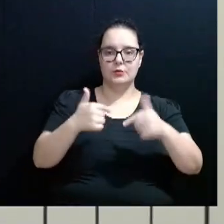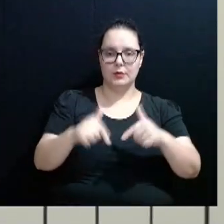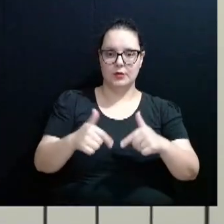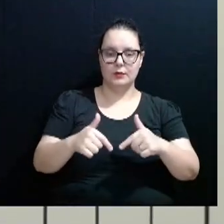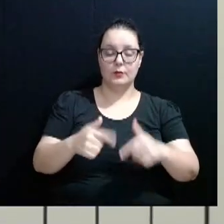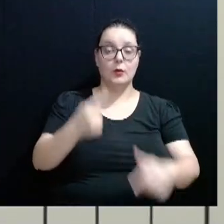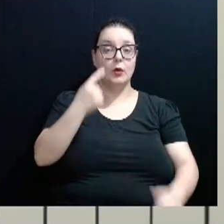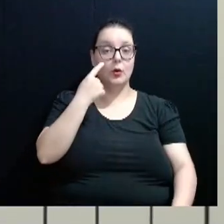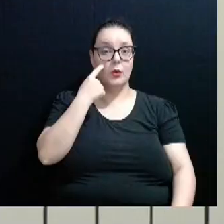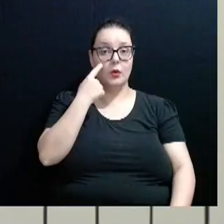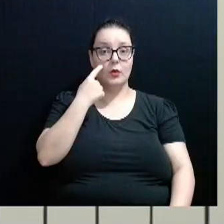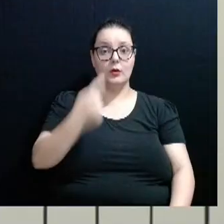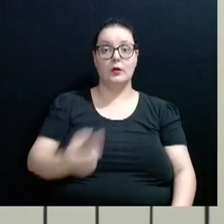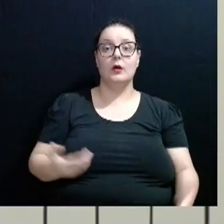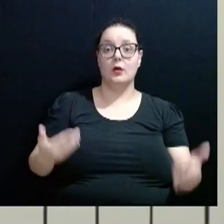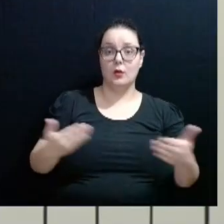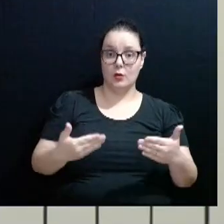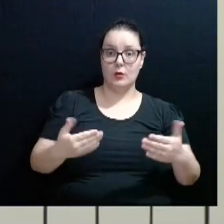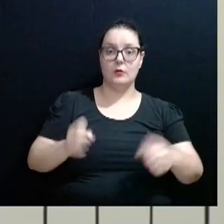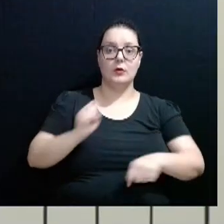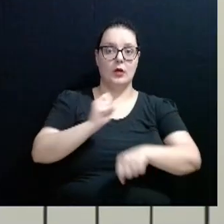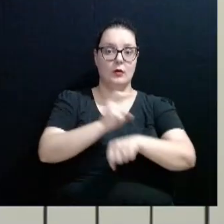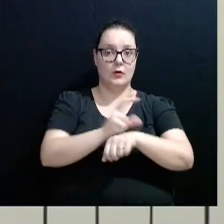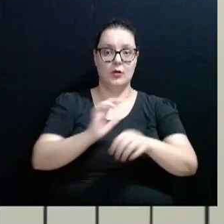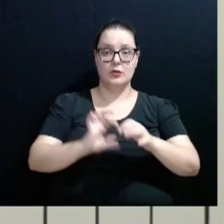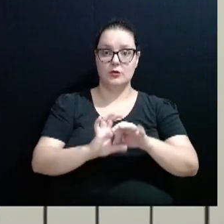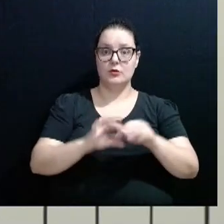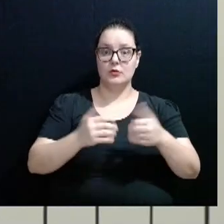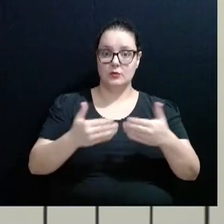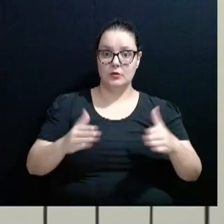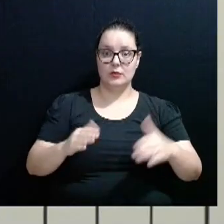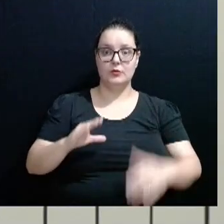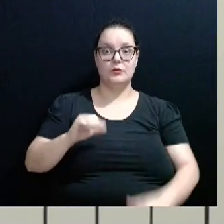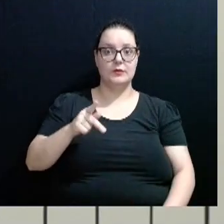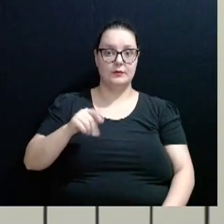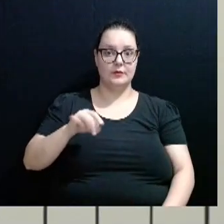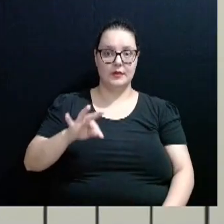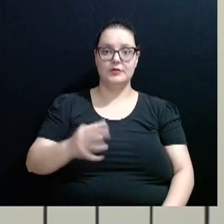confira agora as vagas disponíveis no CEPAT Campinas.